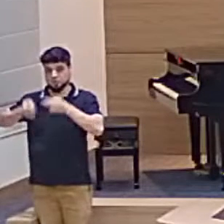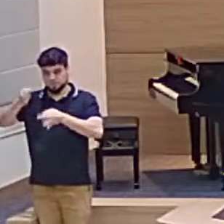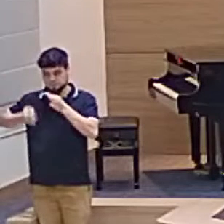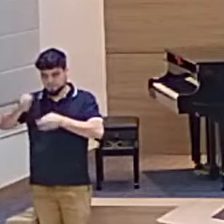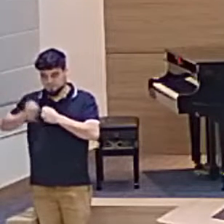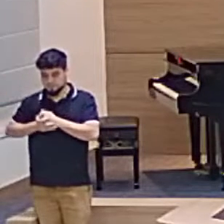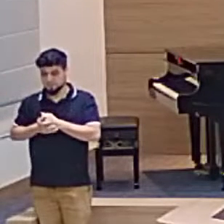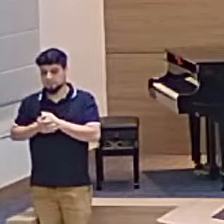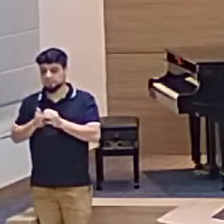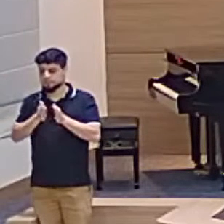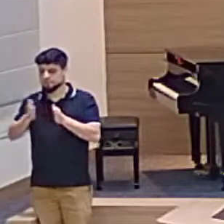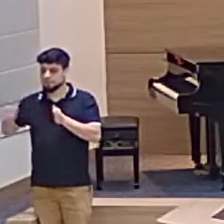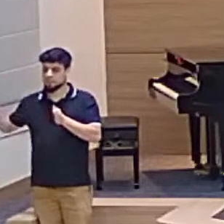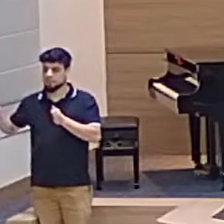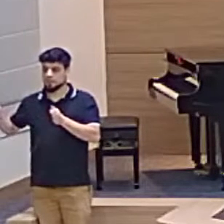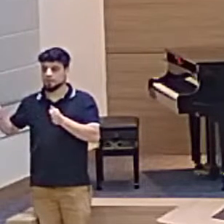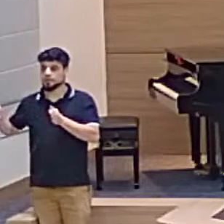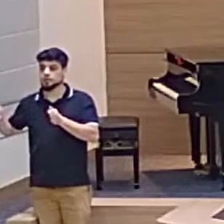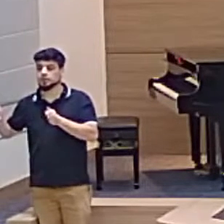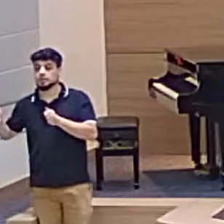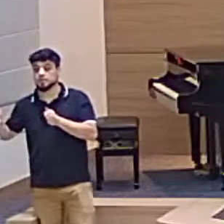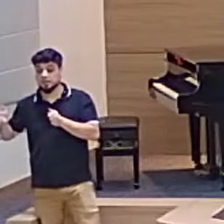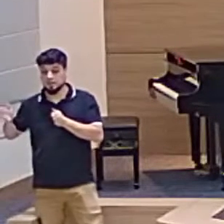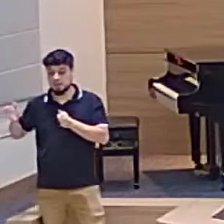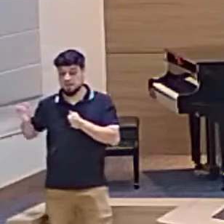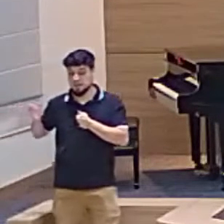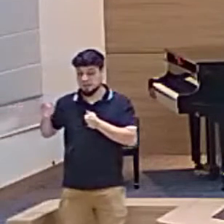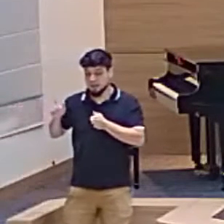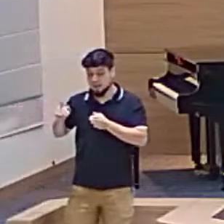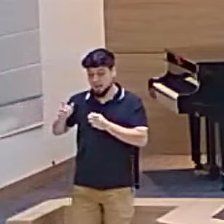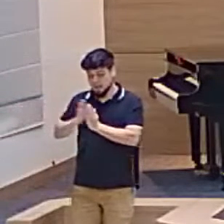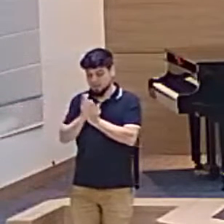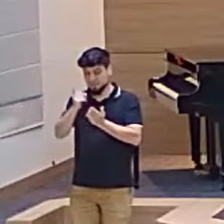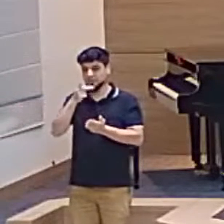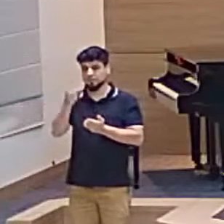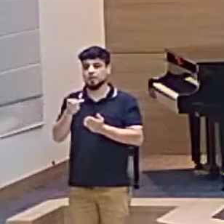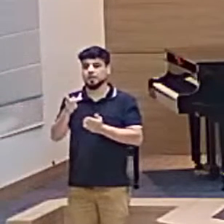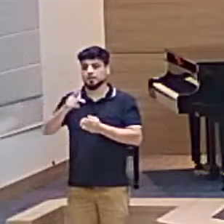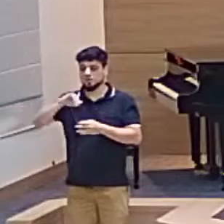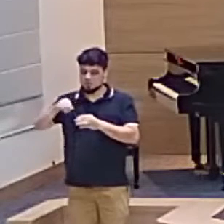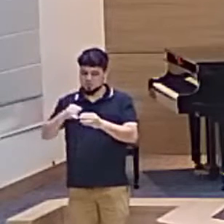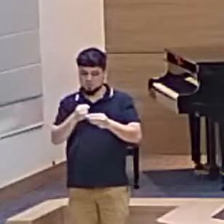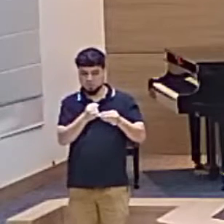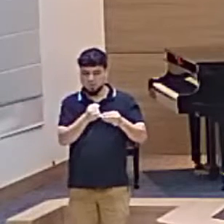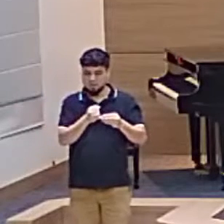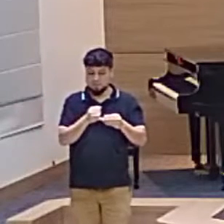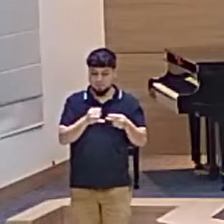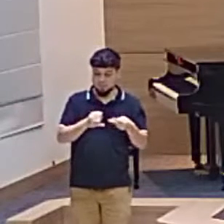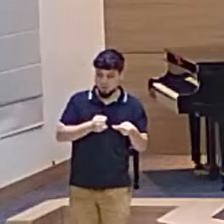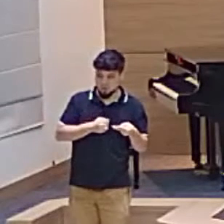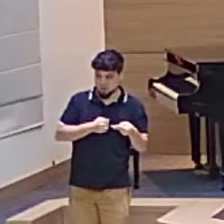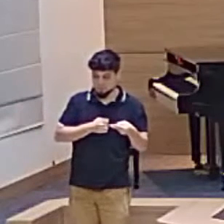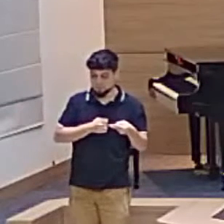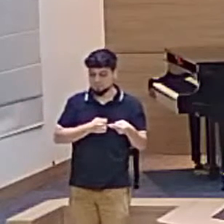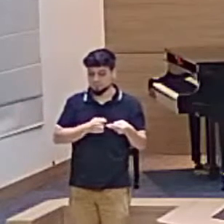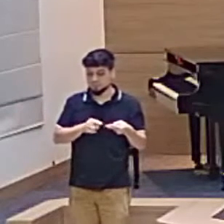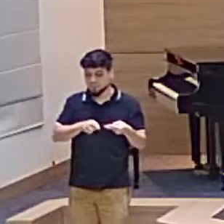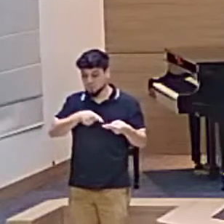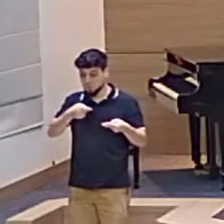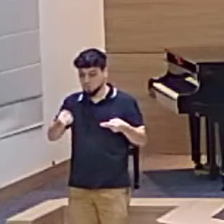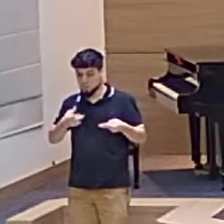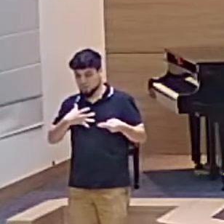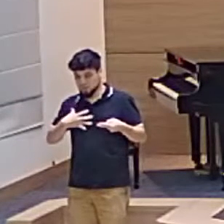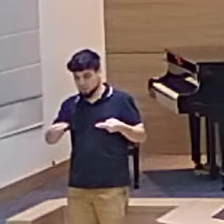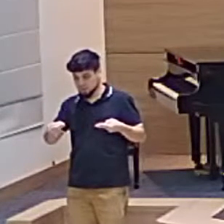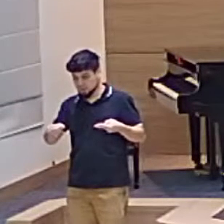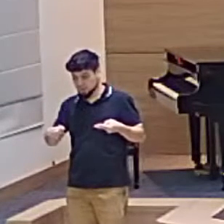cronológica a Bíblia vai dizer que Na continuidade depois que Josué morreu na continuidade a próxima geração que